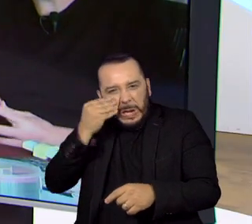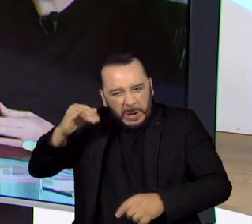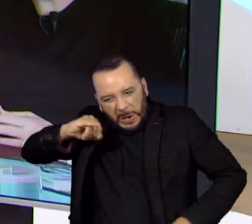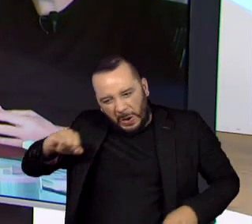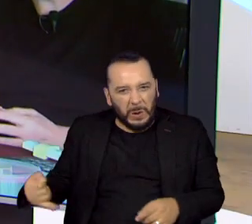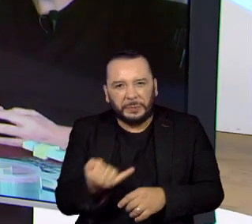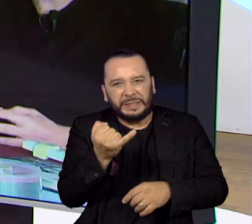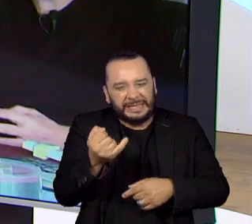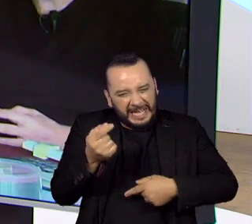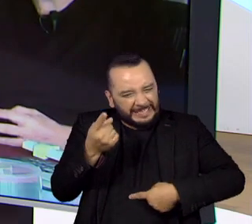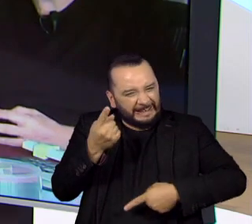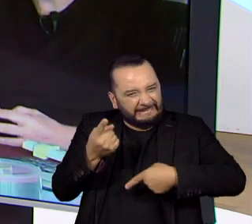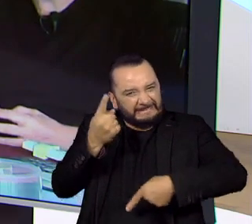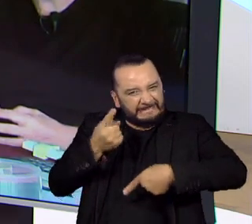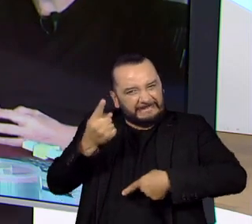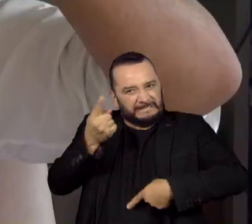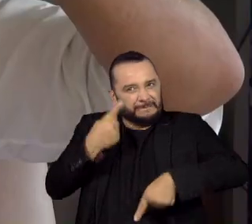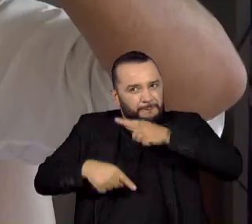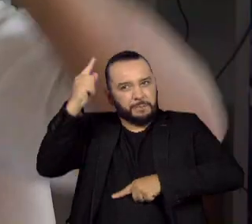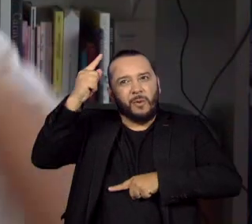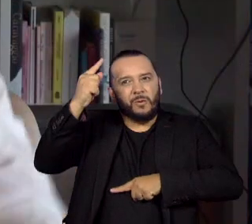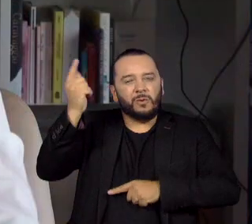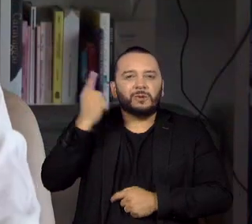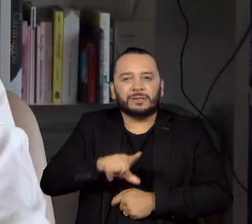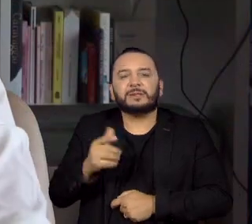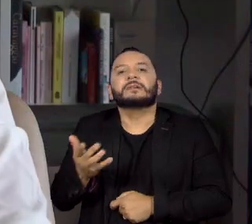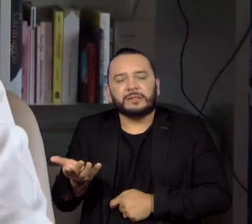a diferença hoje em dia de você ter